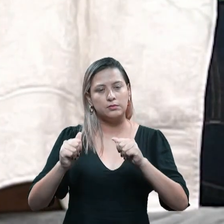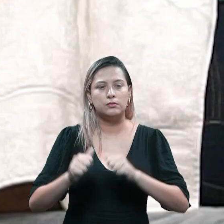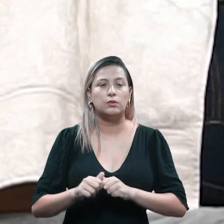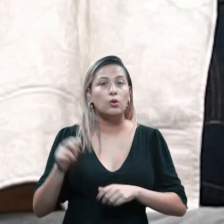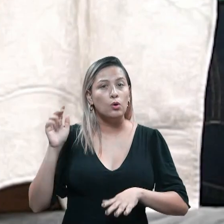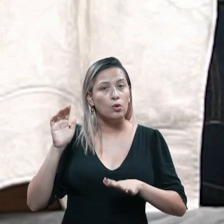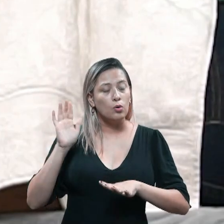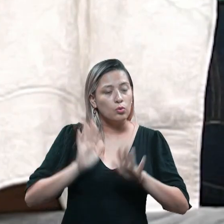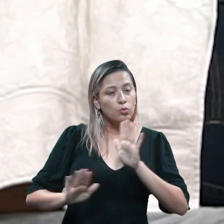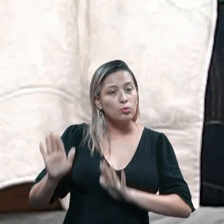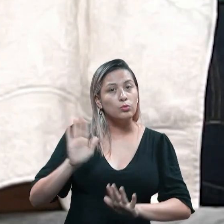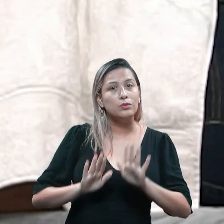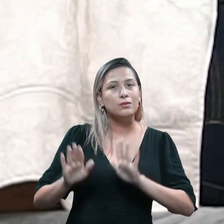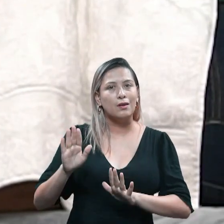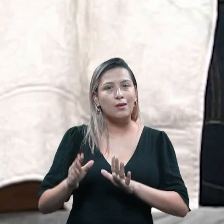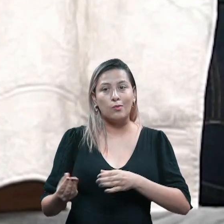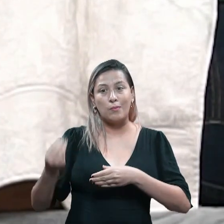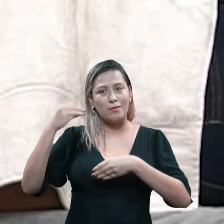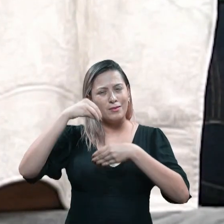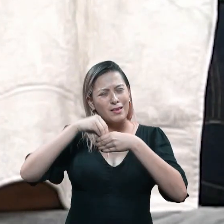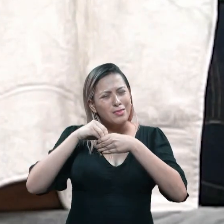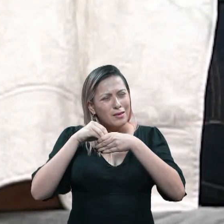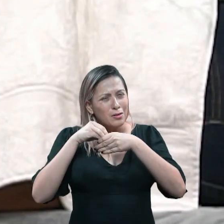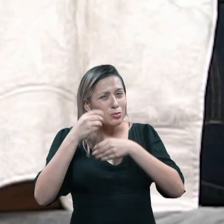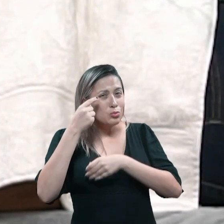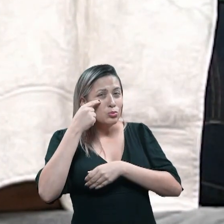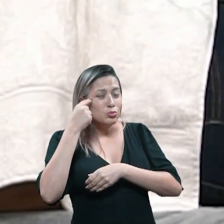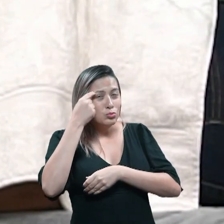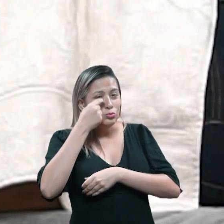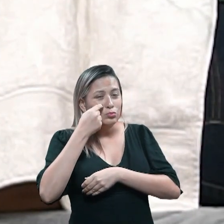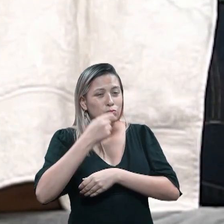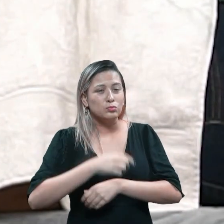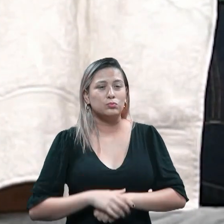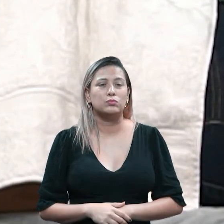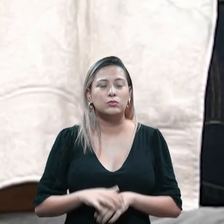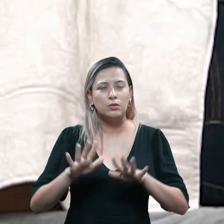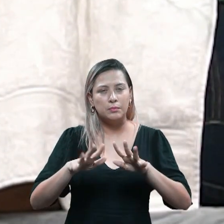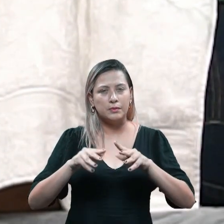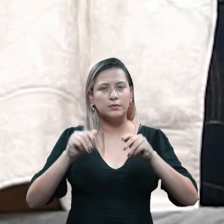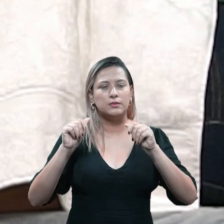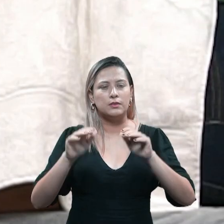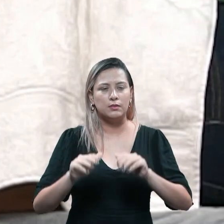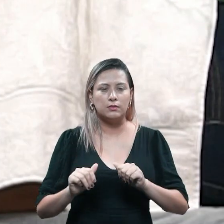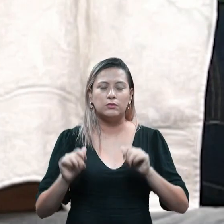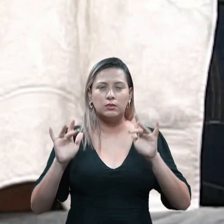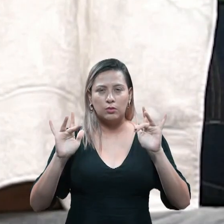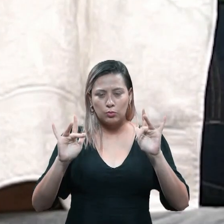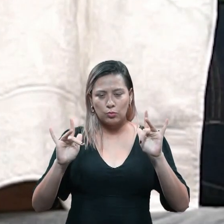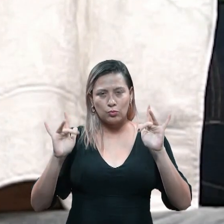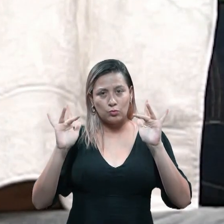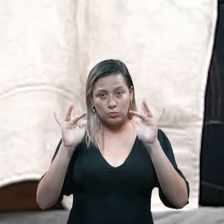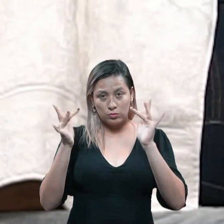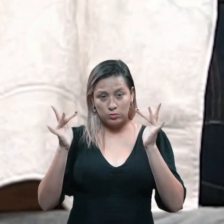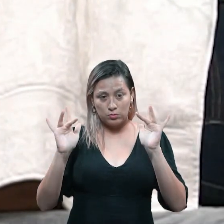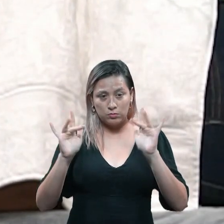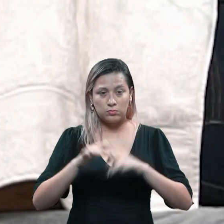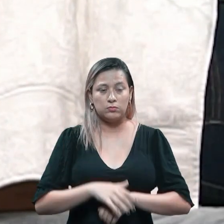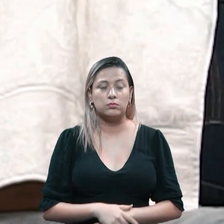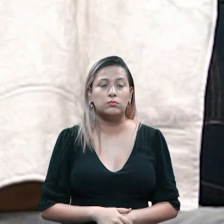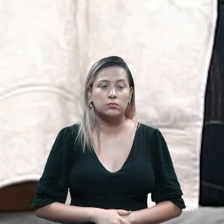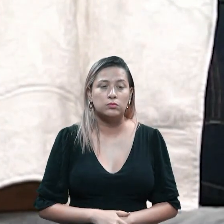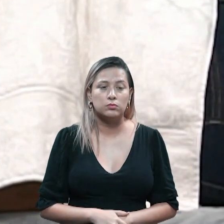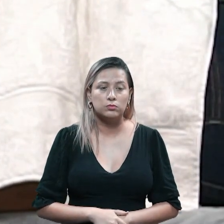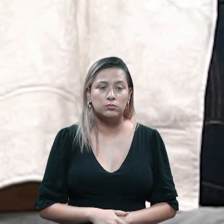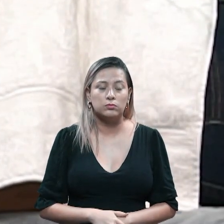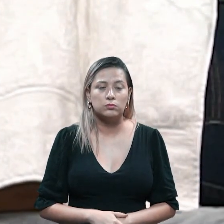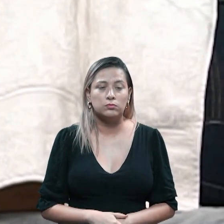entrar nos olhos. Então, essa massagem ela é feita assim, ó. Quando chega no